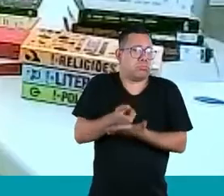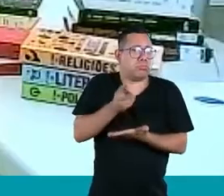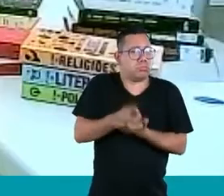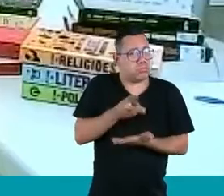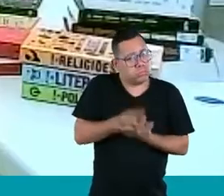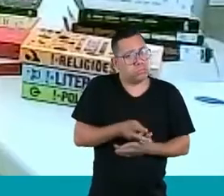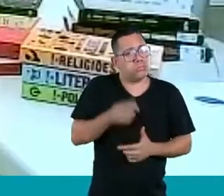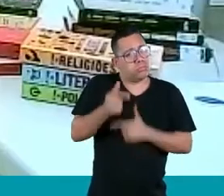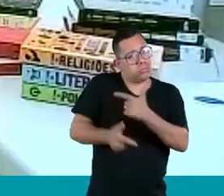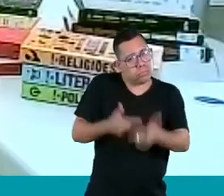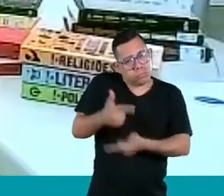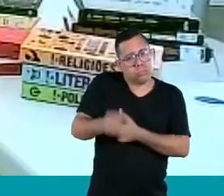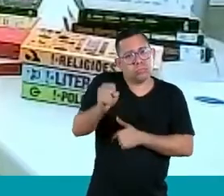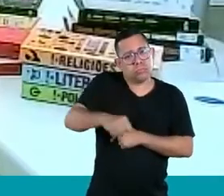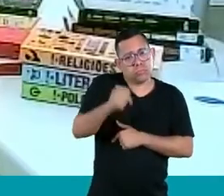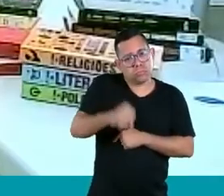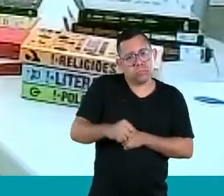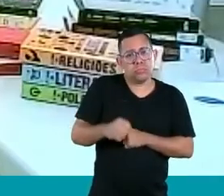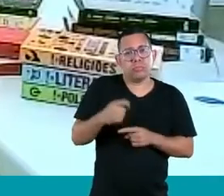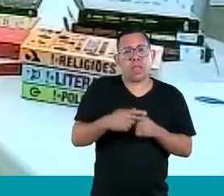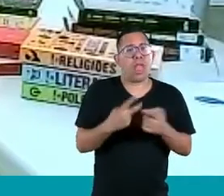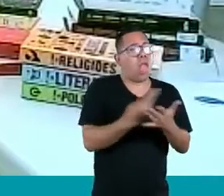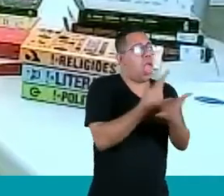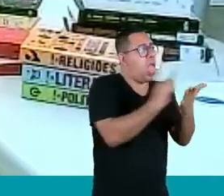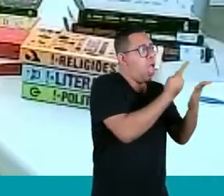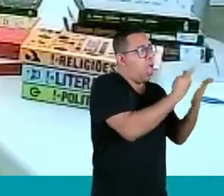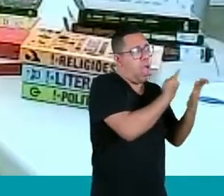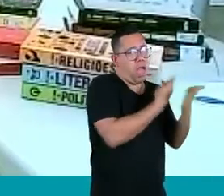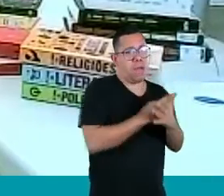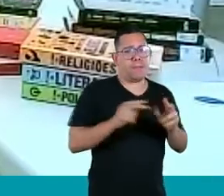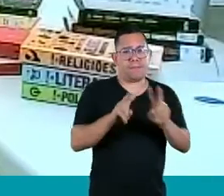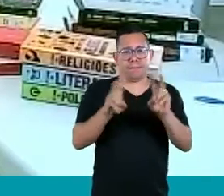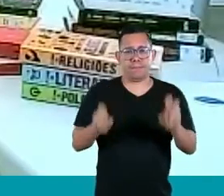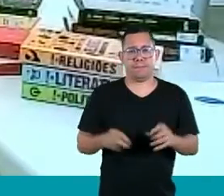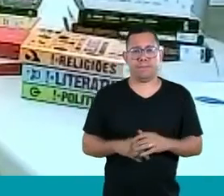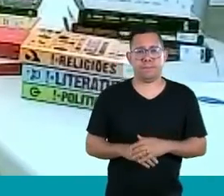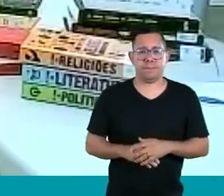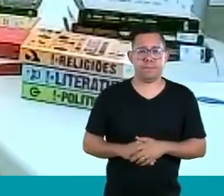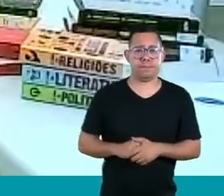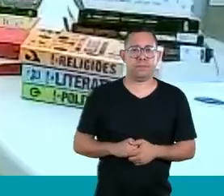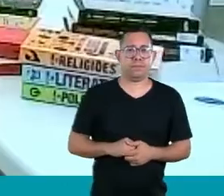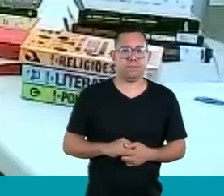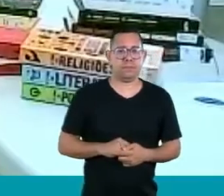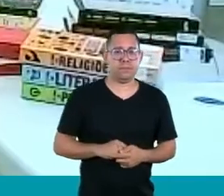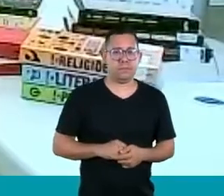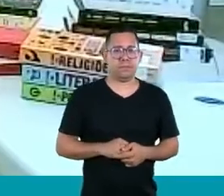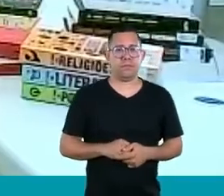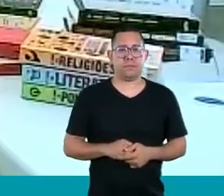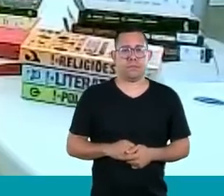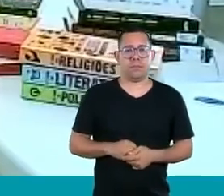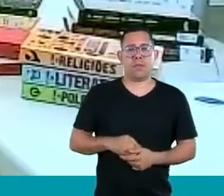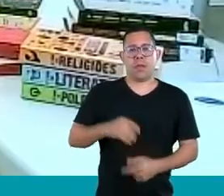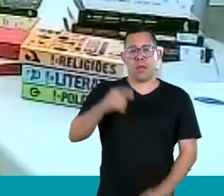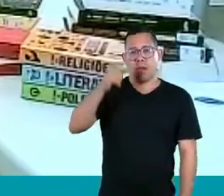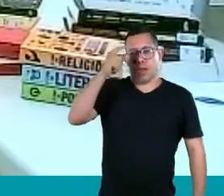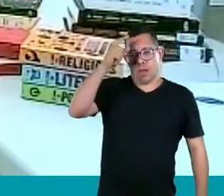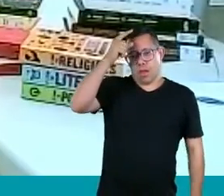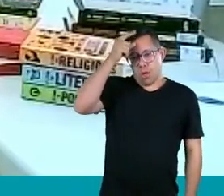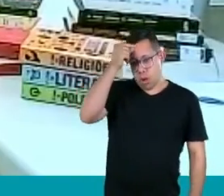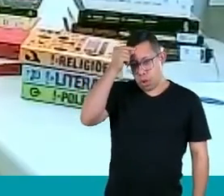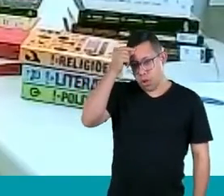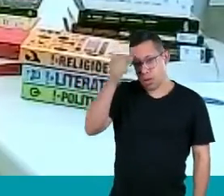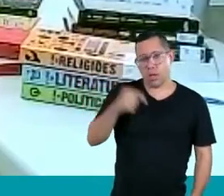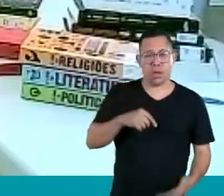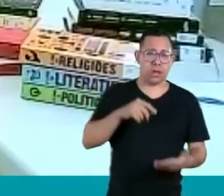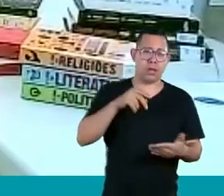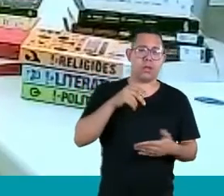como esse, do que fazer coisas erradas por aí. Fecha aspas. Ufa, não é fácil, né? Ler um